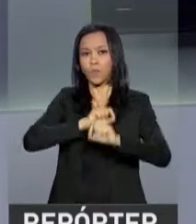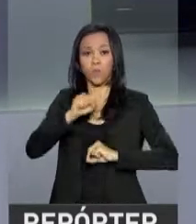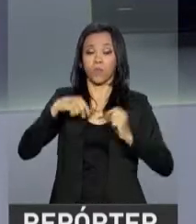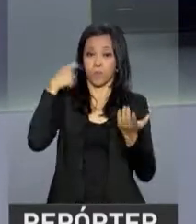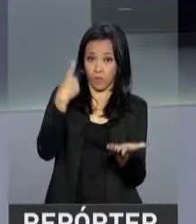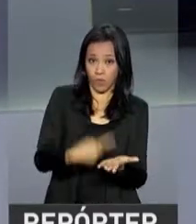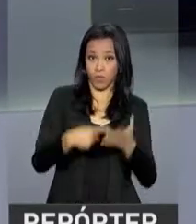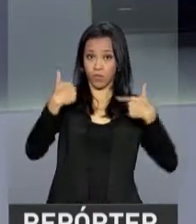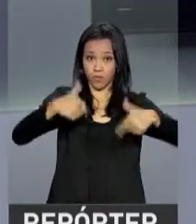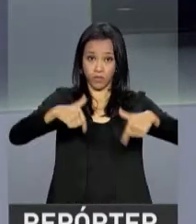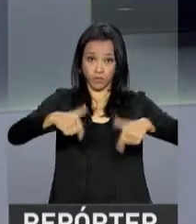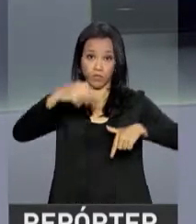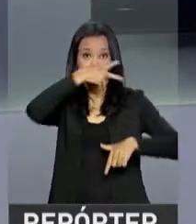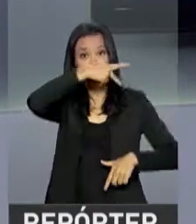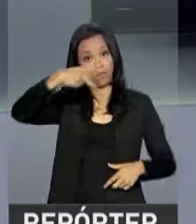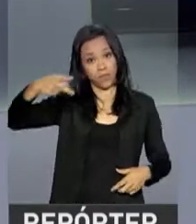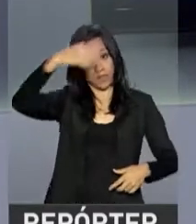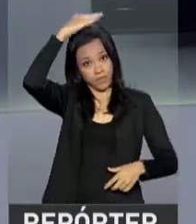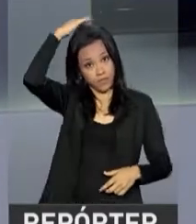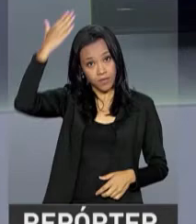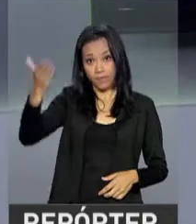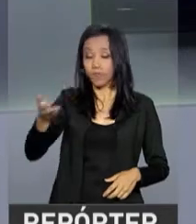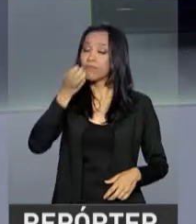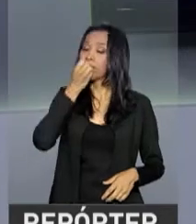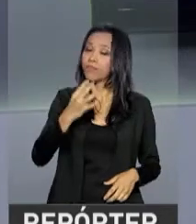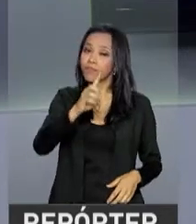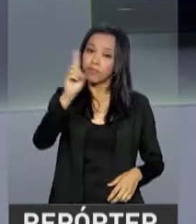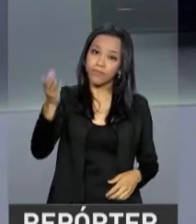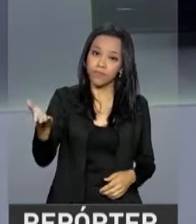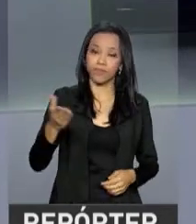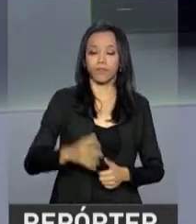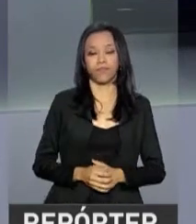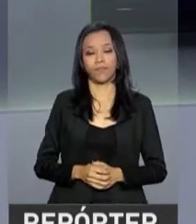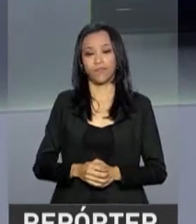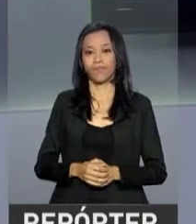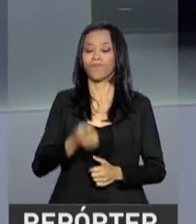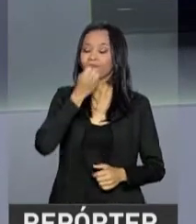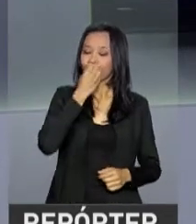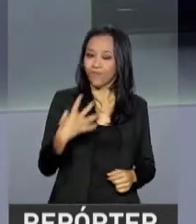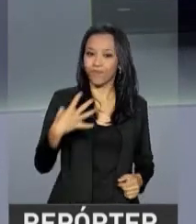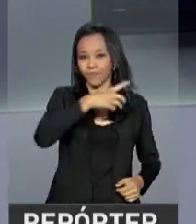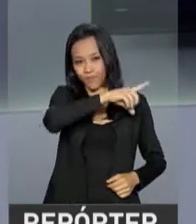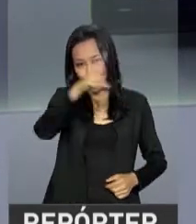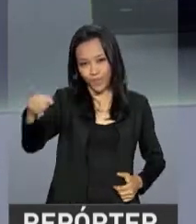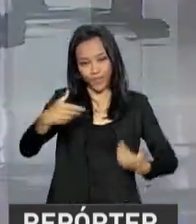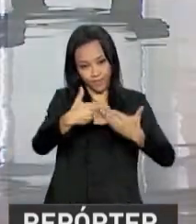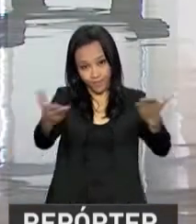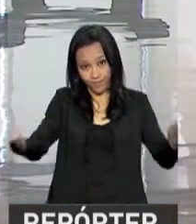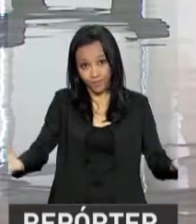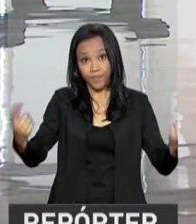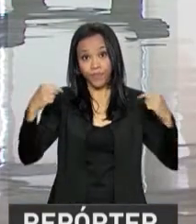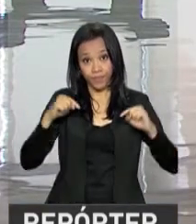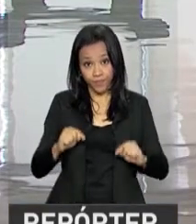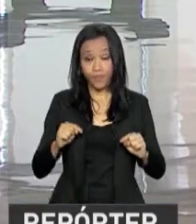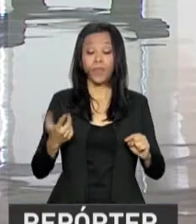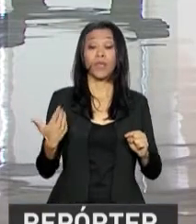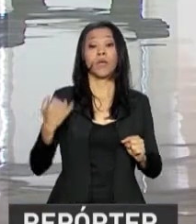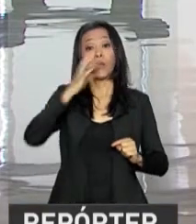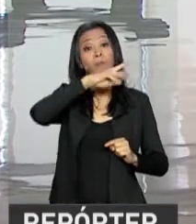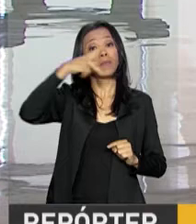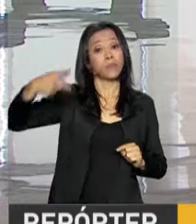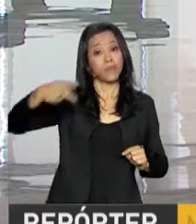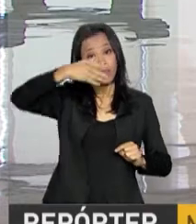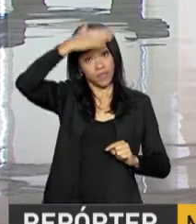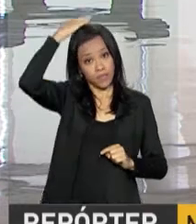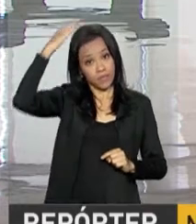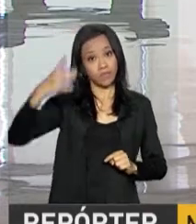do presidente michel temer olá nem bom dia pra você bom-dia thaíssa bom dia a todos pois é isso o presidente michel temer se